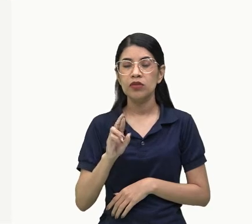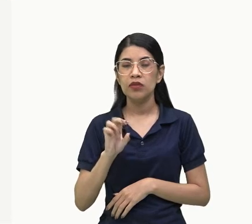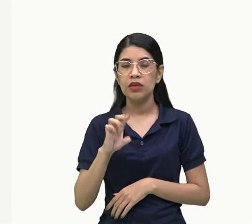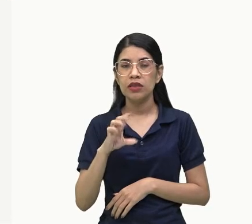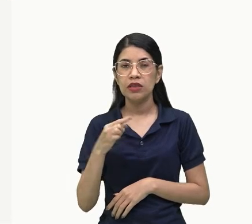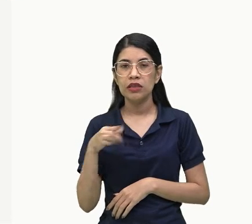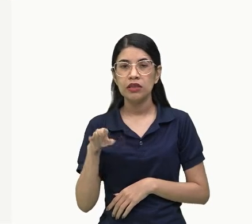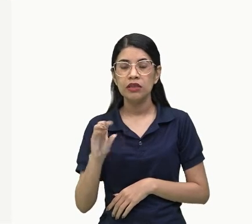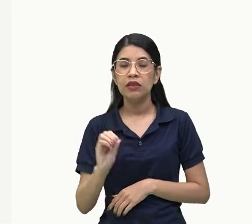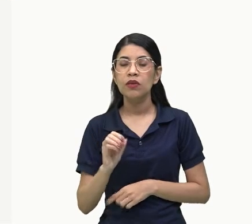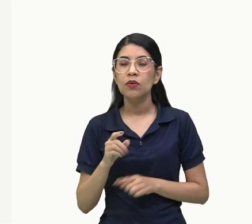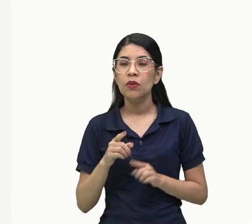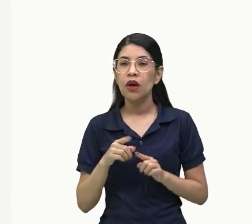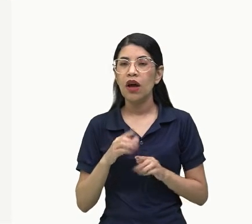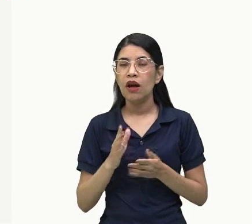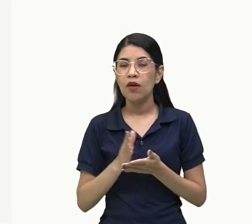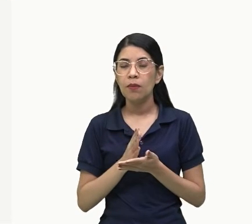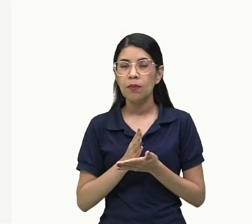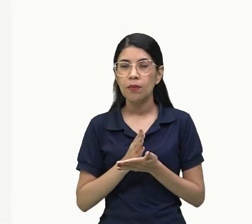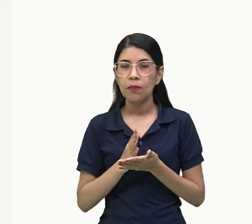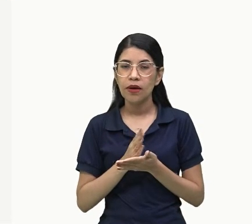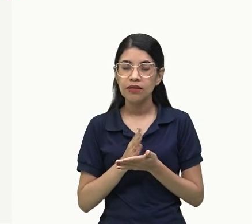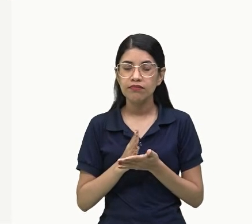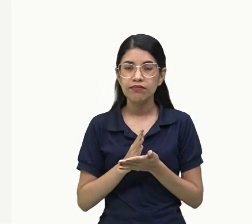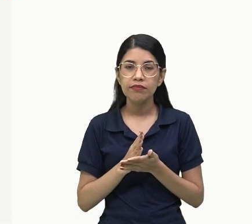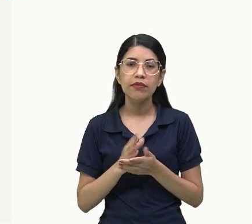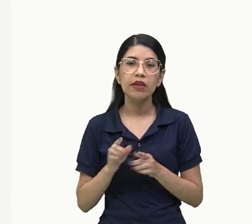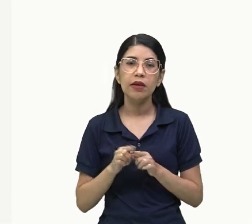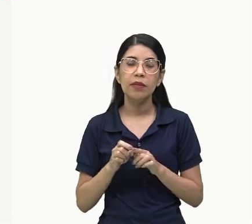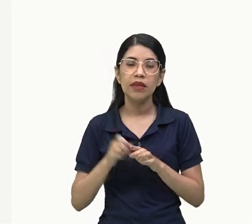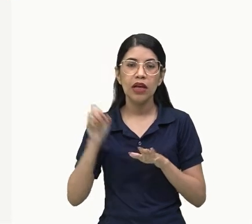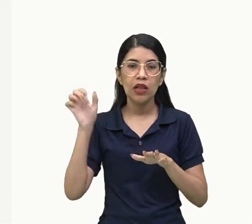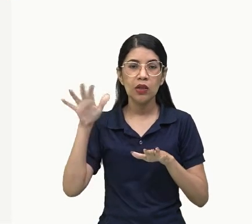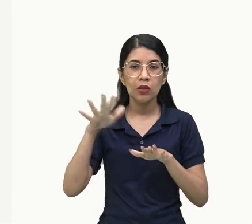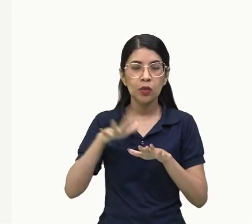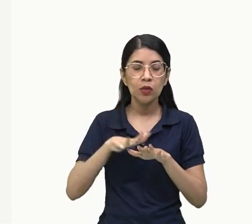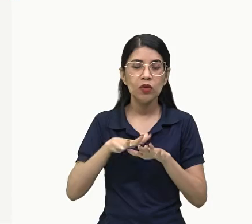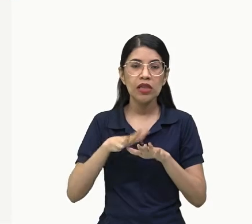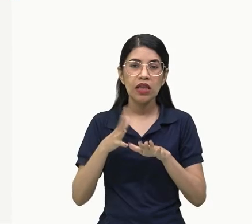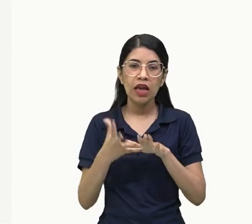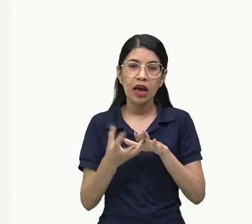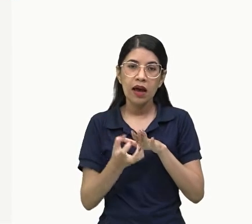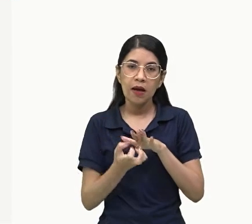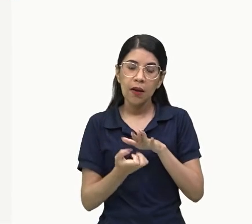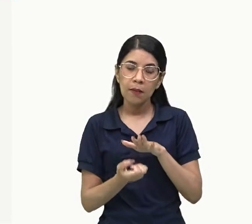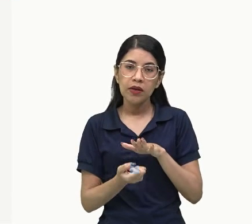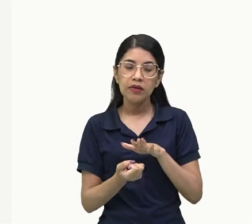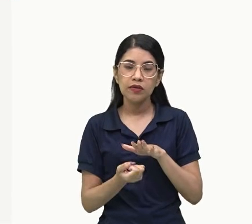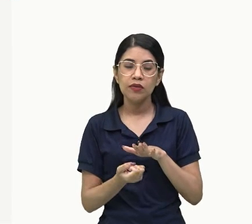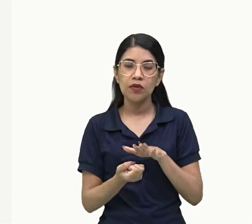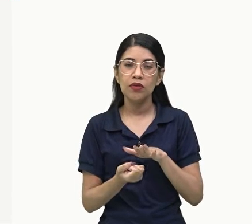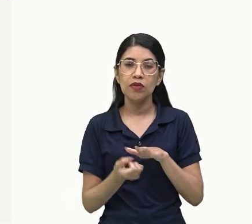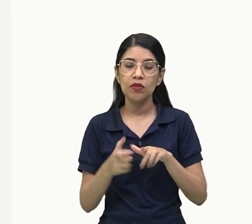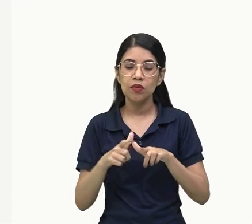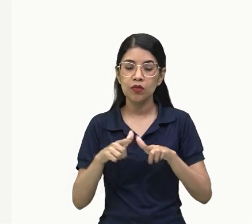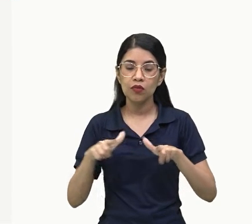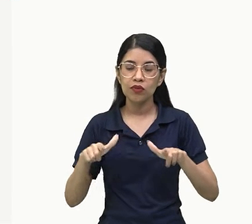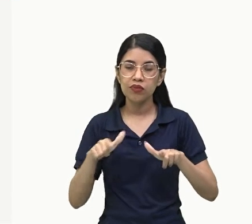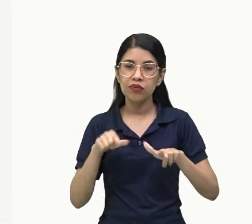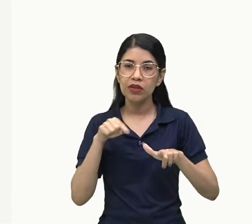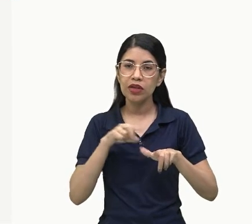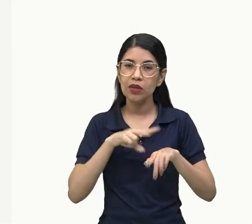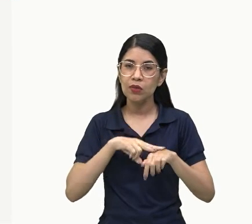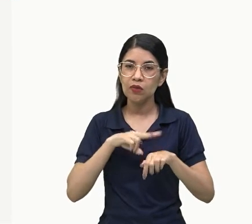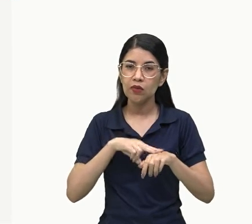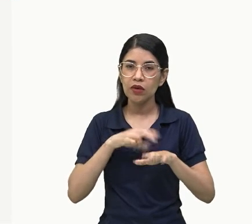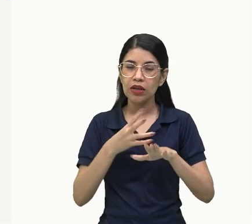uma parte desses feixes luminosos pode ser absorvido pela placa de vidro ou